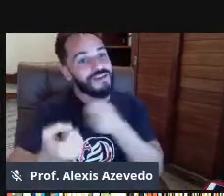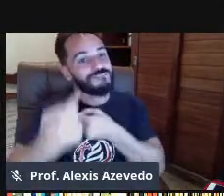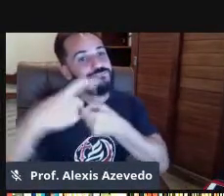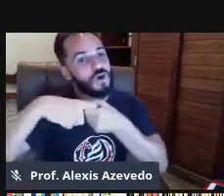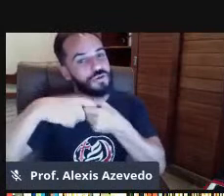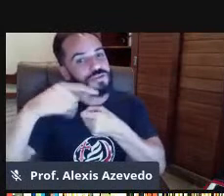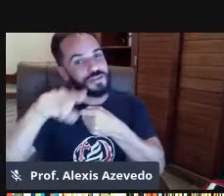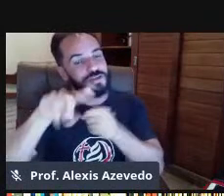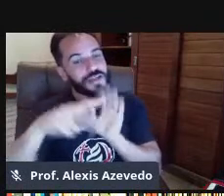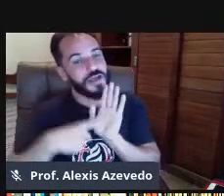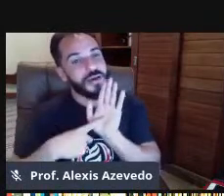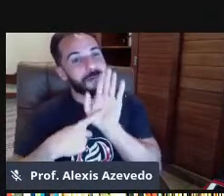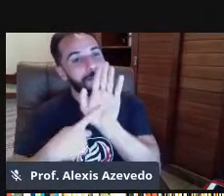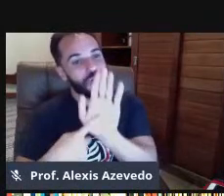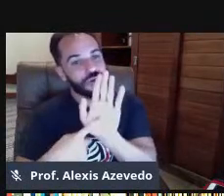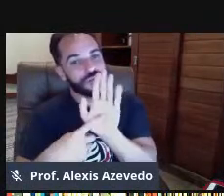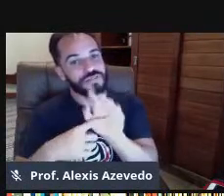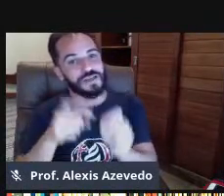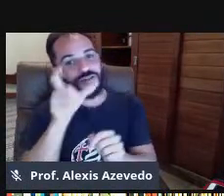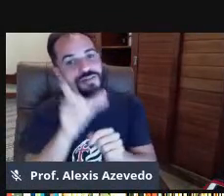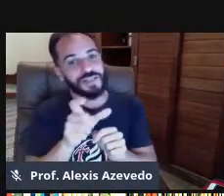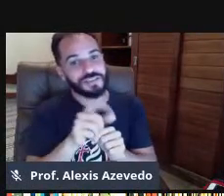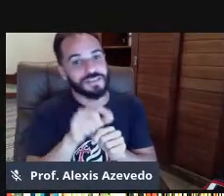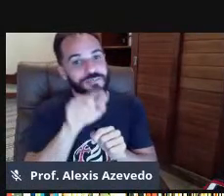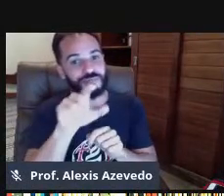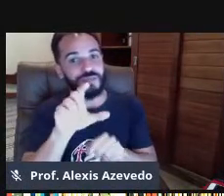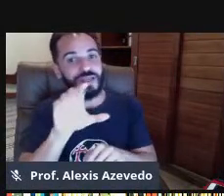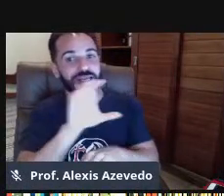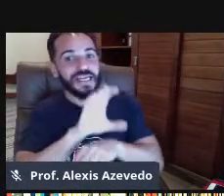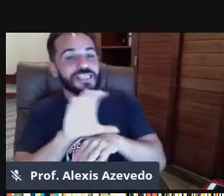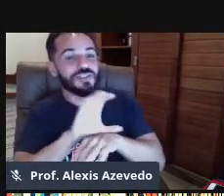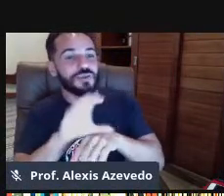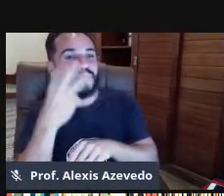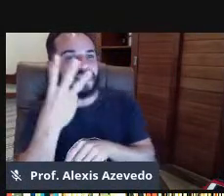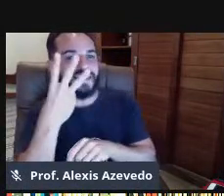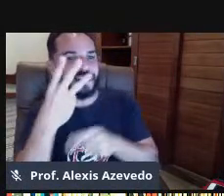ele mostra que a estrutura do nosso currículo ela tem três níveis. Né?